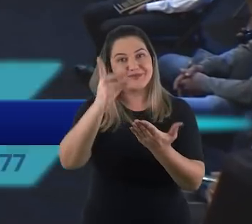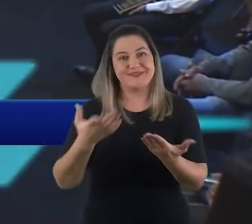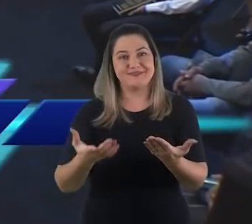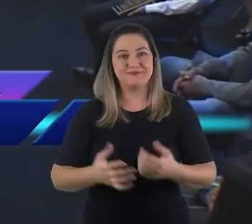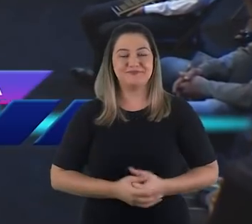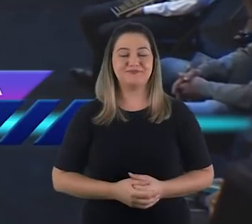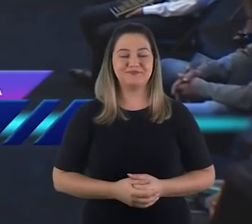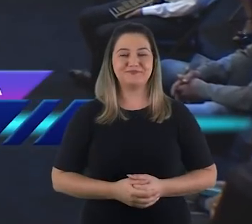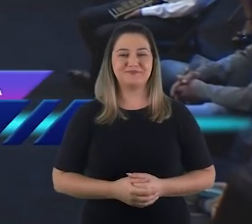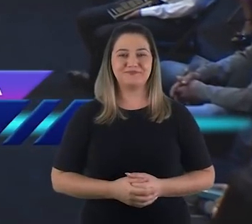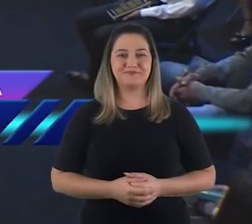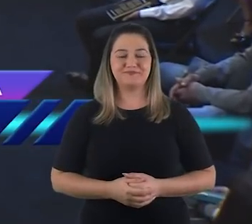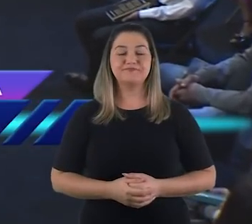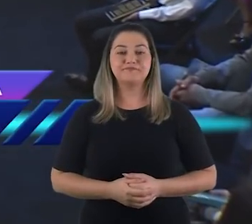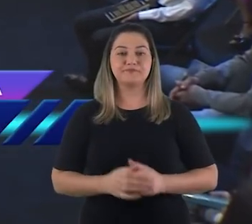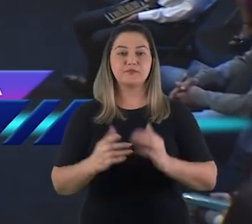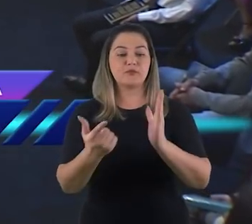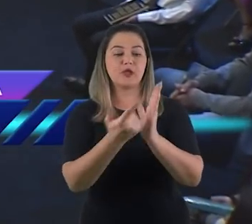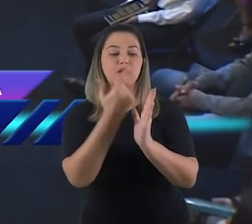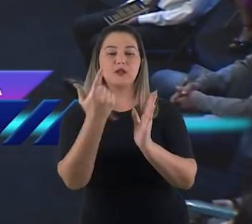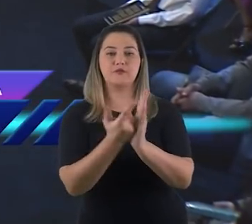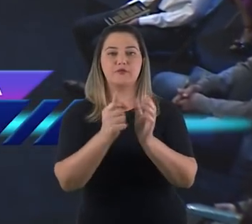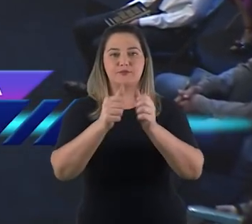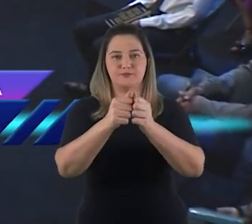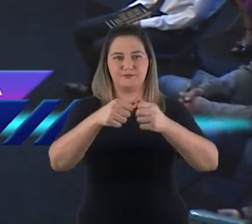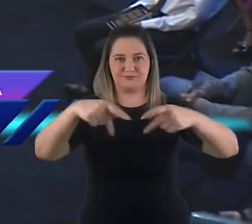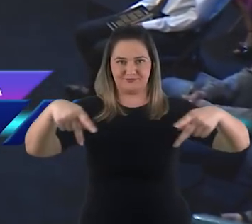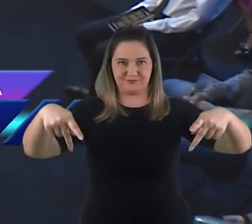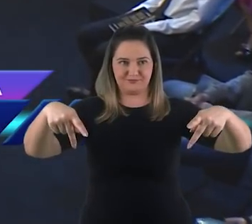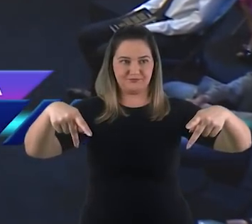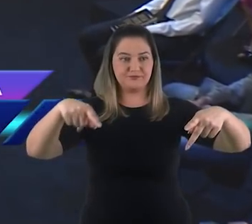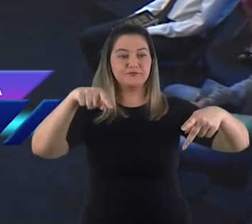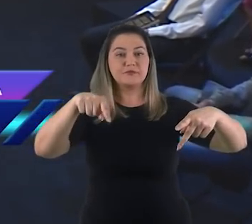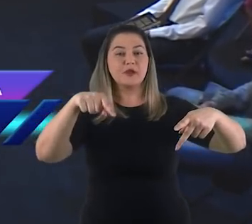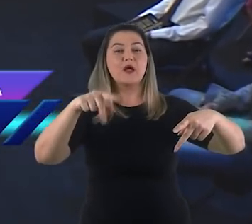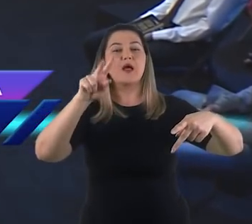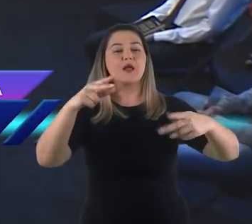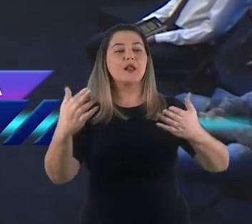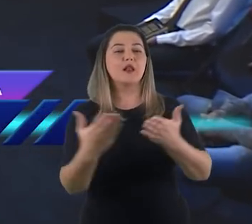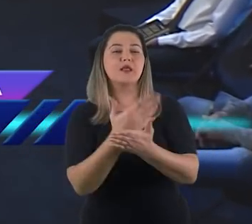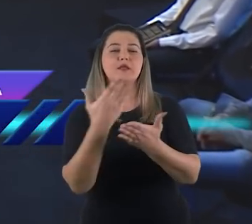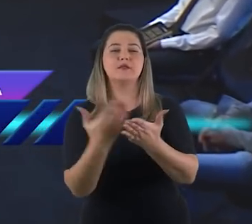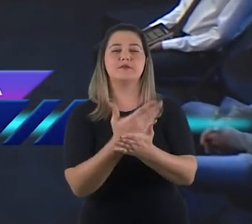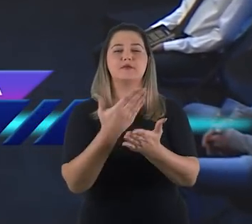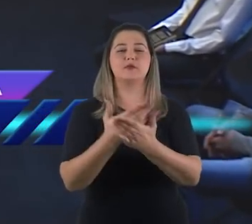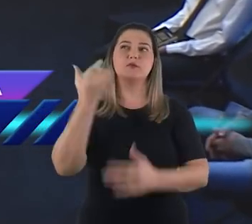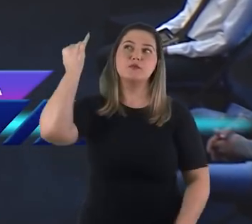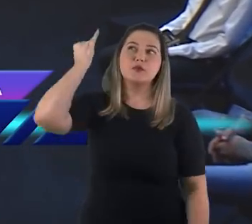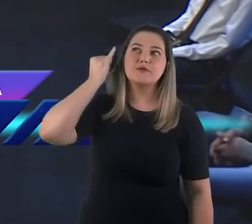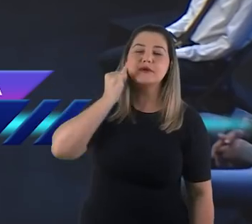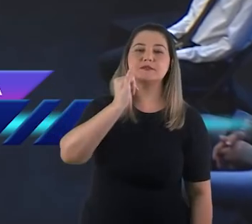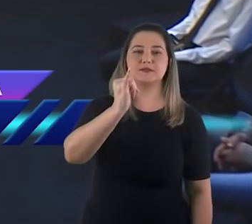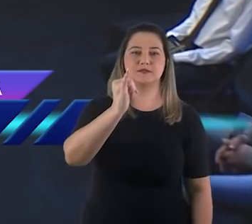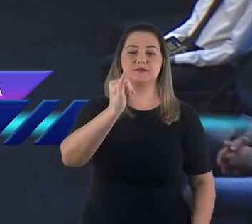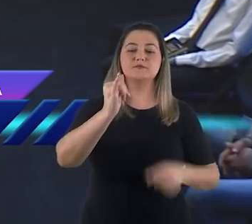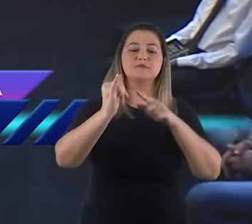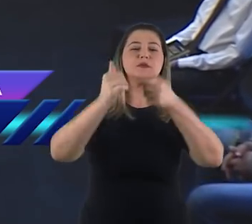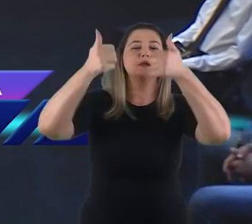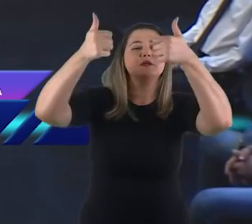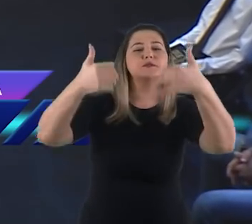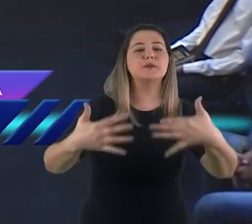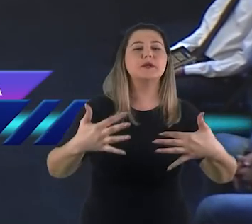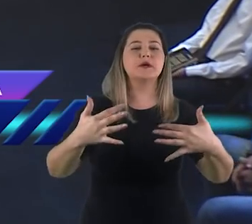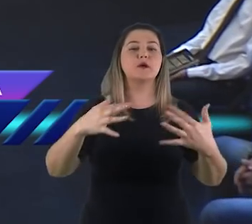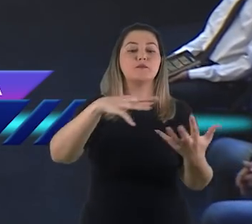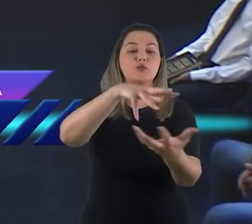O livro do Apocalipse, ele é um livro de profecias. Fala dos momentos finais da história